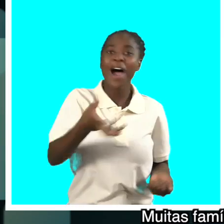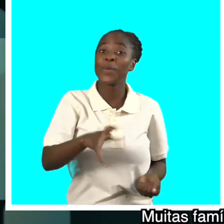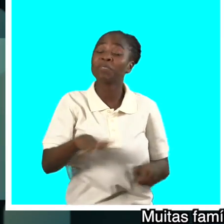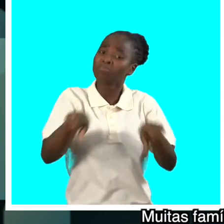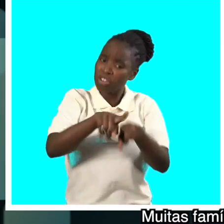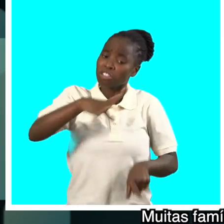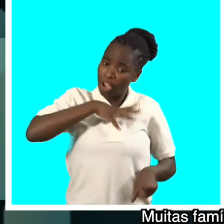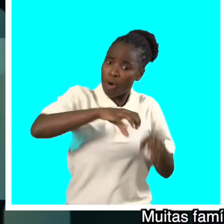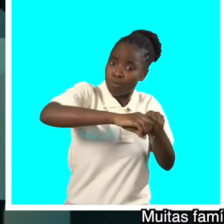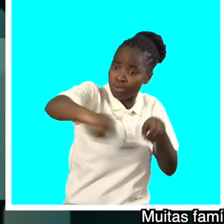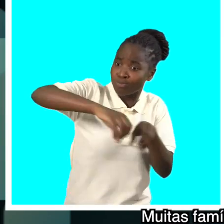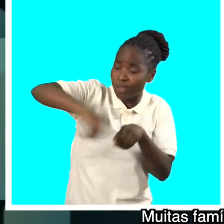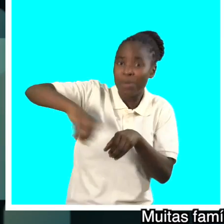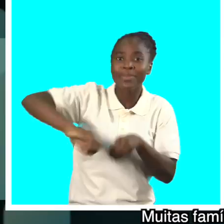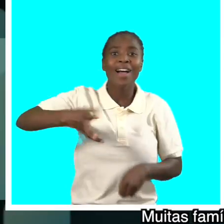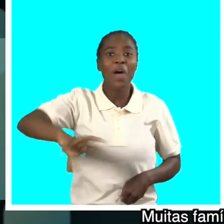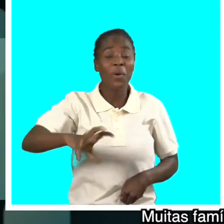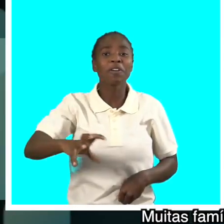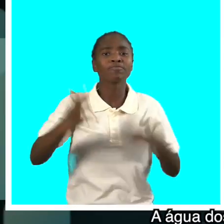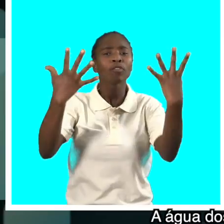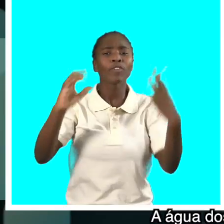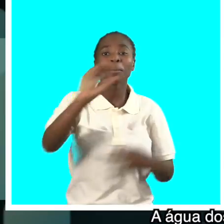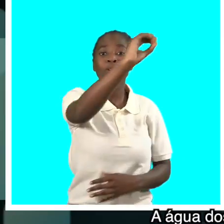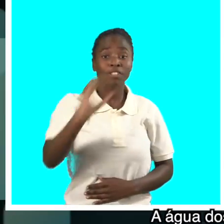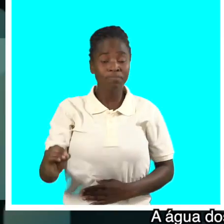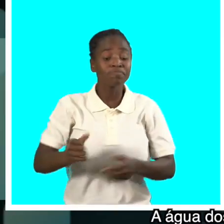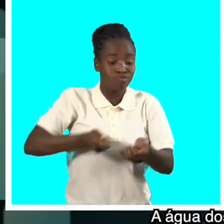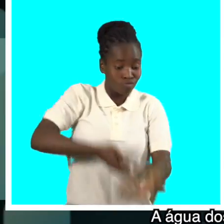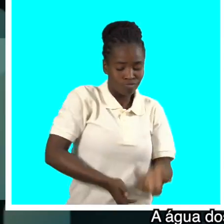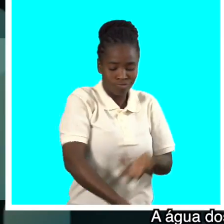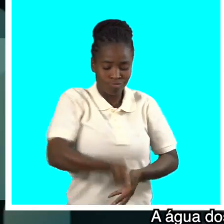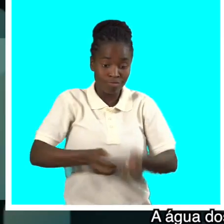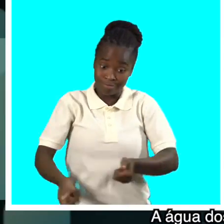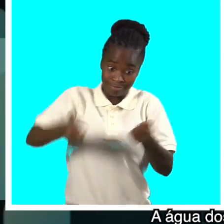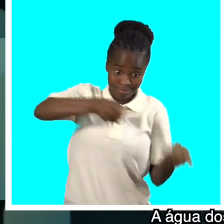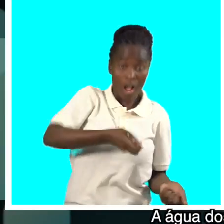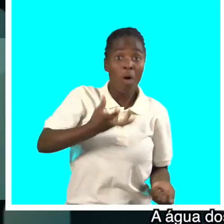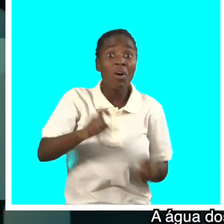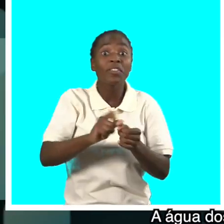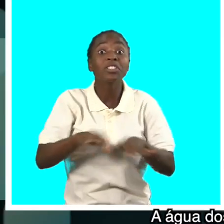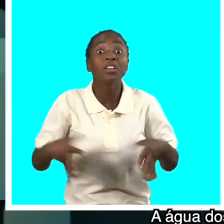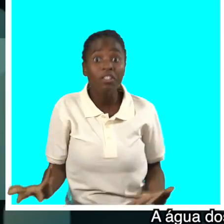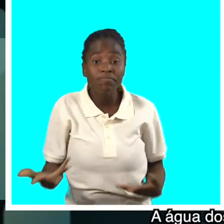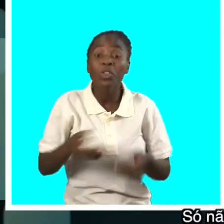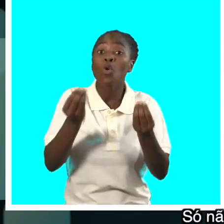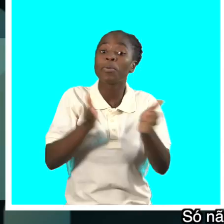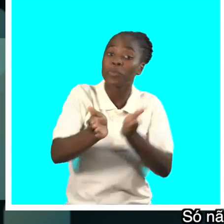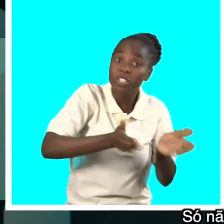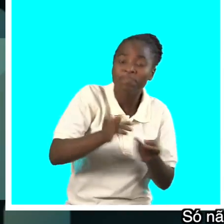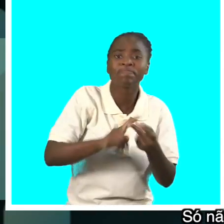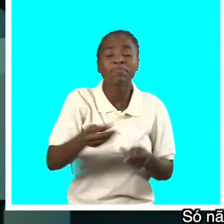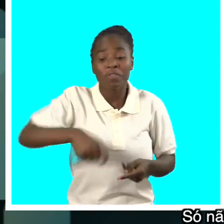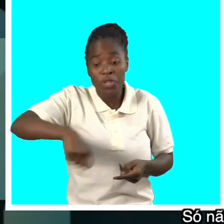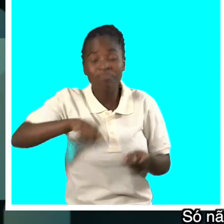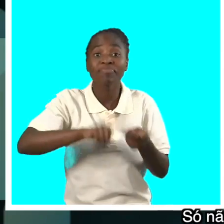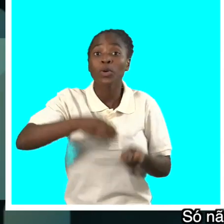também água canalizada fornecida pelos furos. A água dos poços tem 90% de utilidade. Só